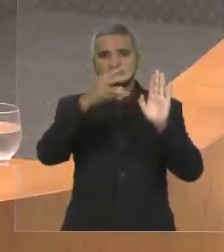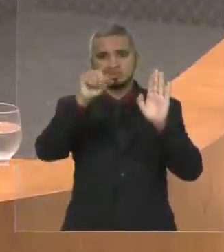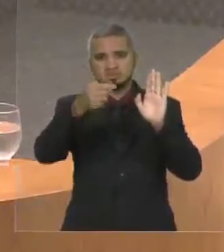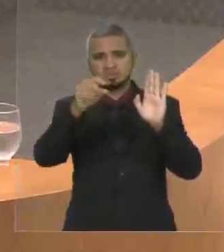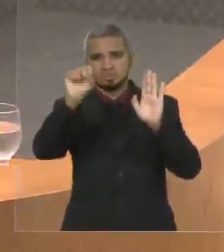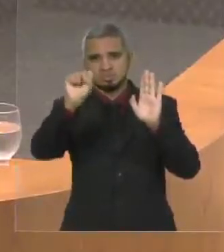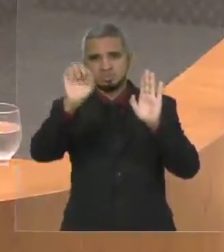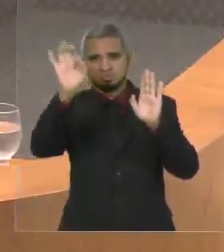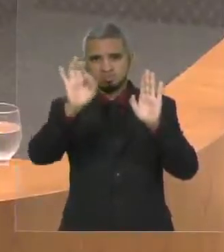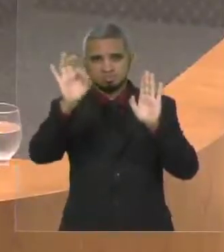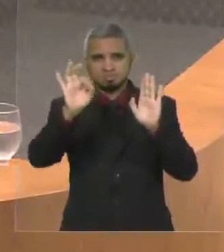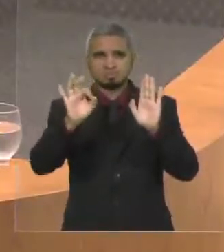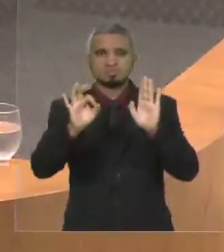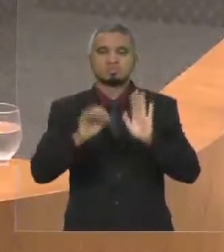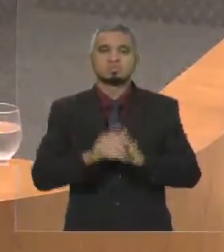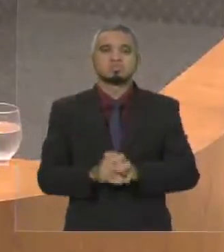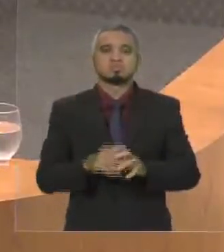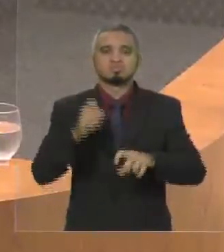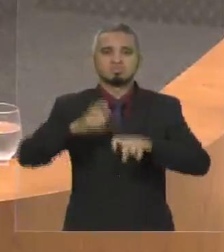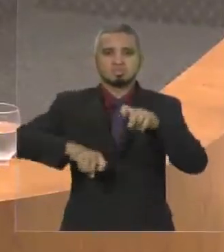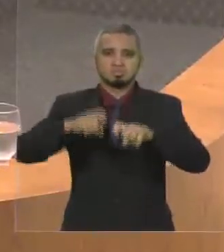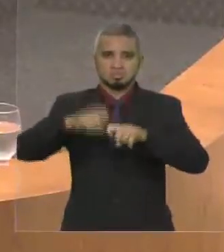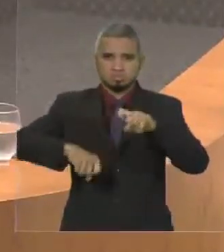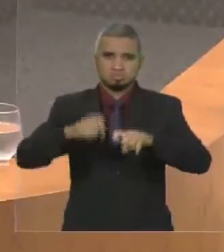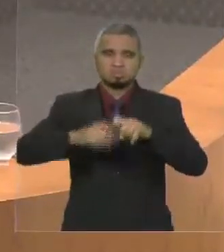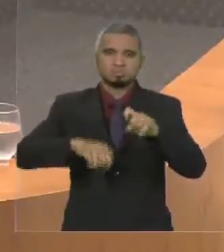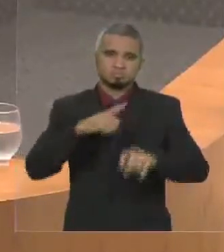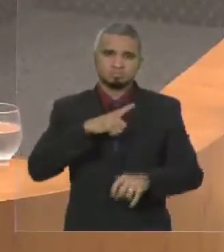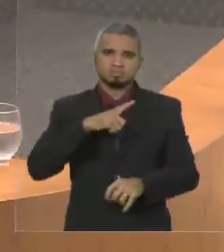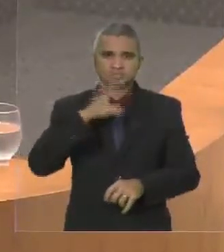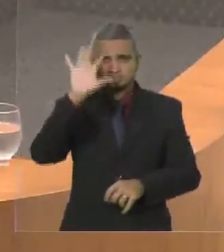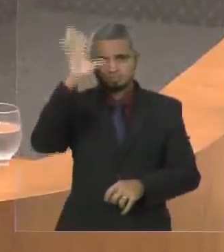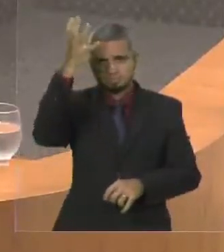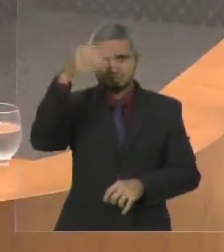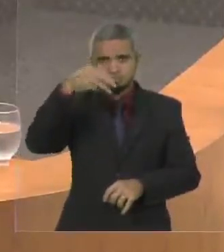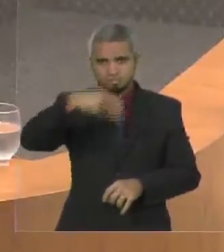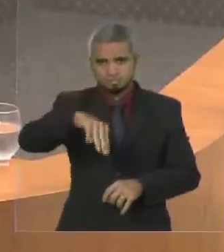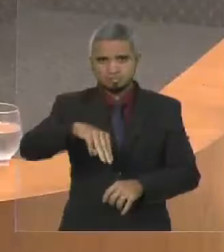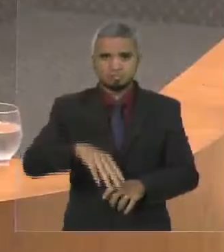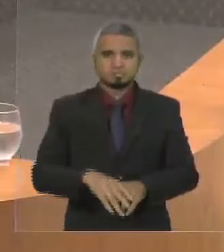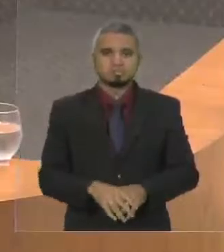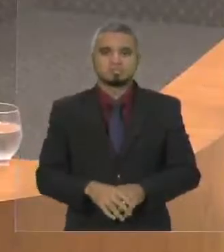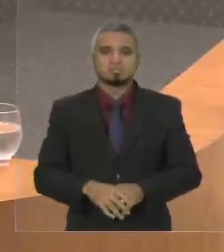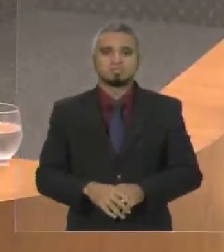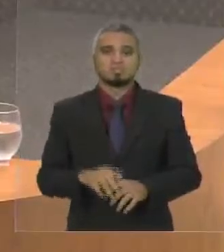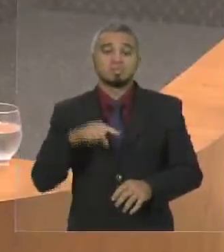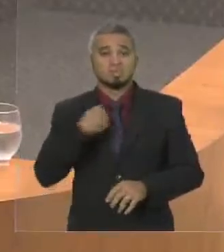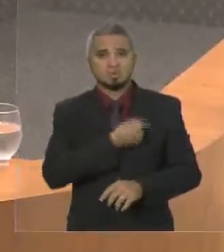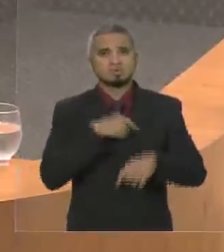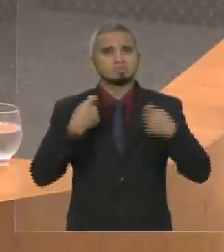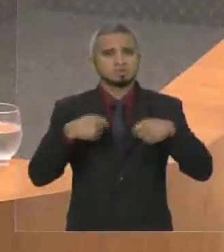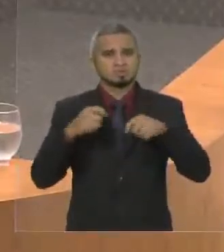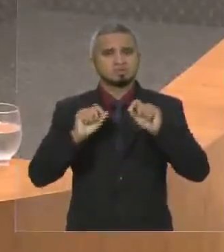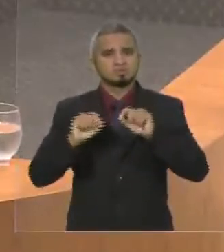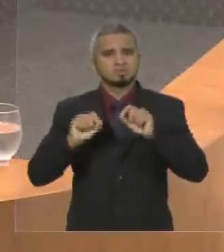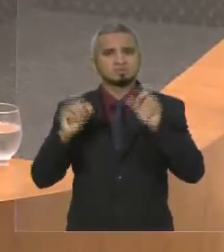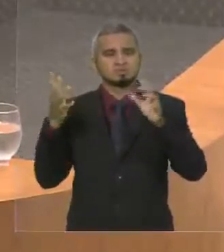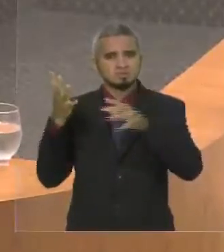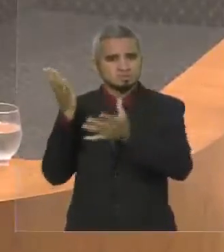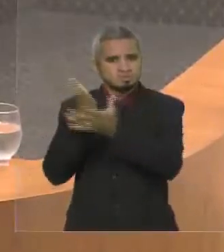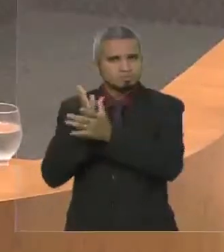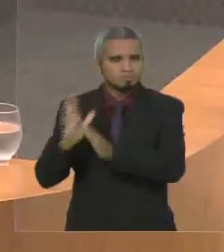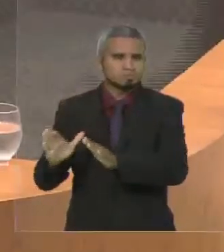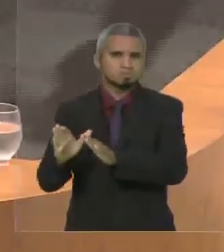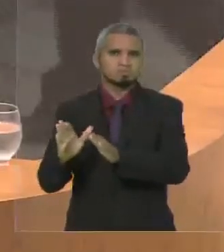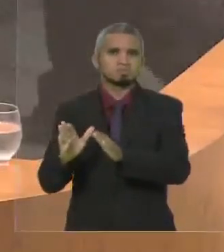estupro por cada 100 mil habitantes. Ainda é uma porcentagem alta. Precisamos combater, disseminar as